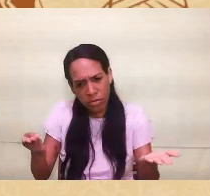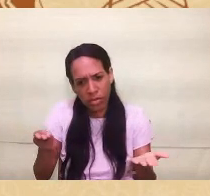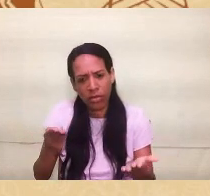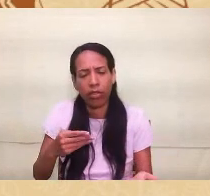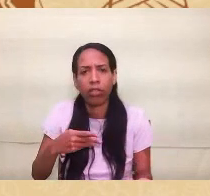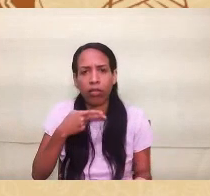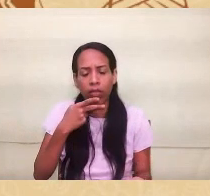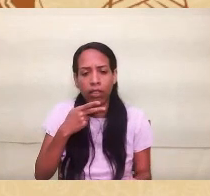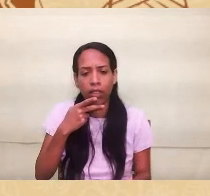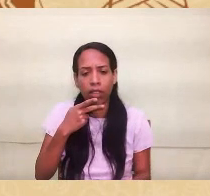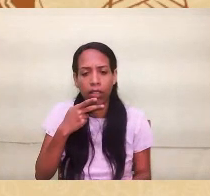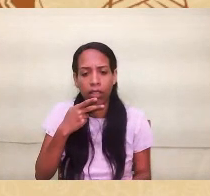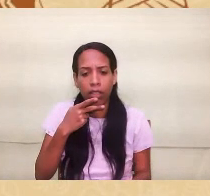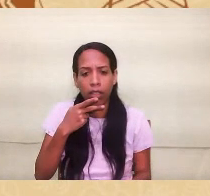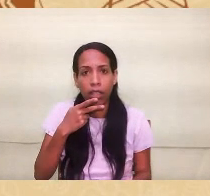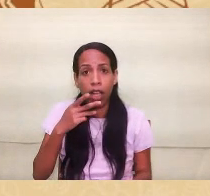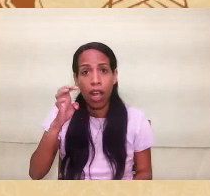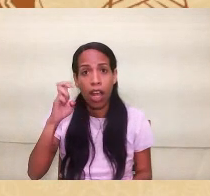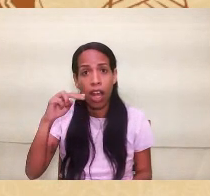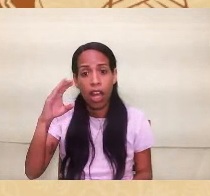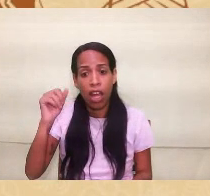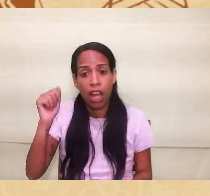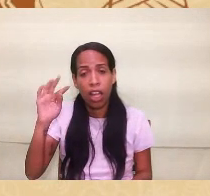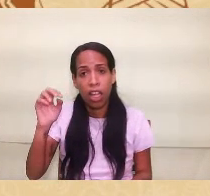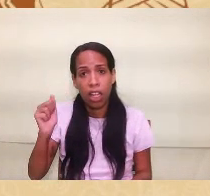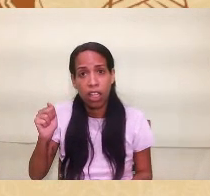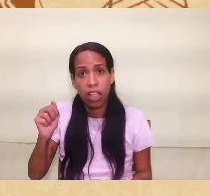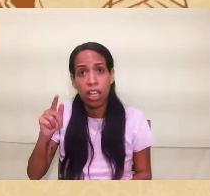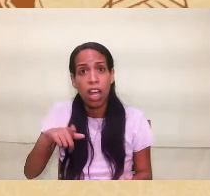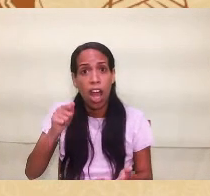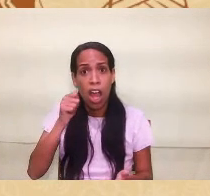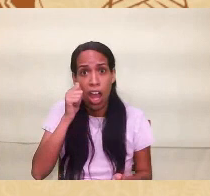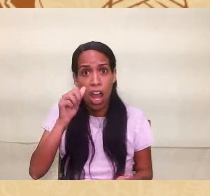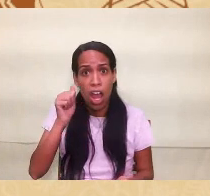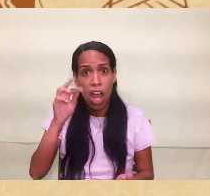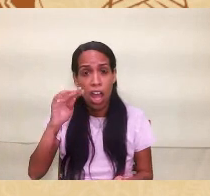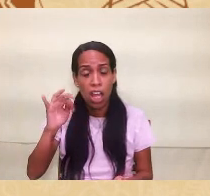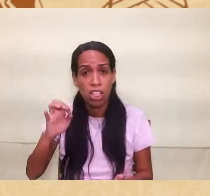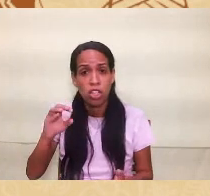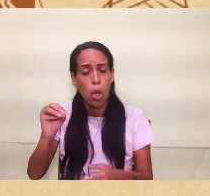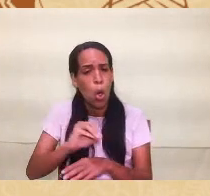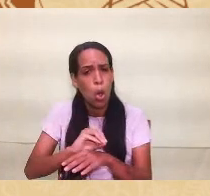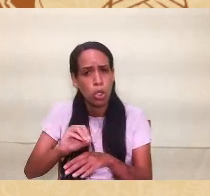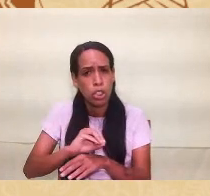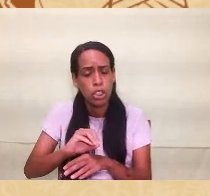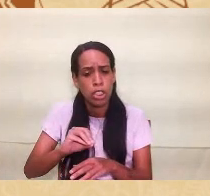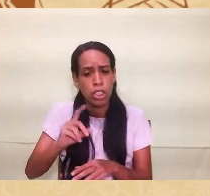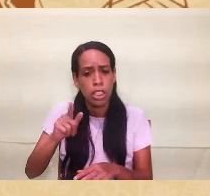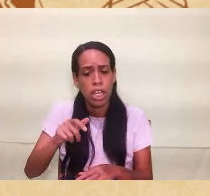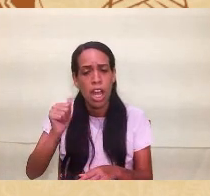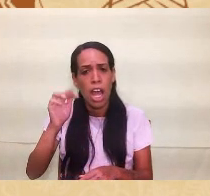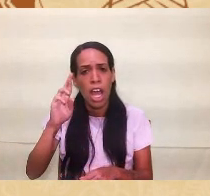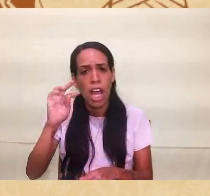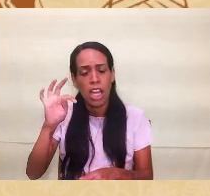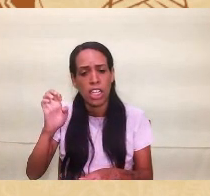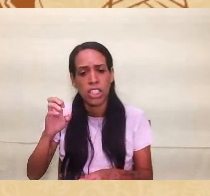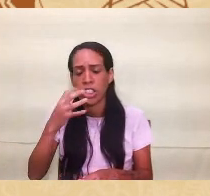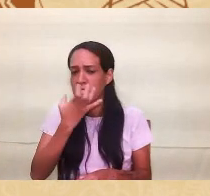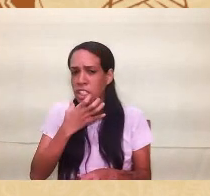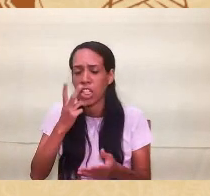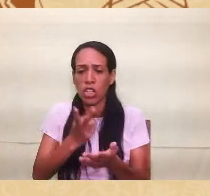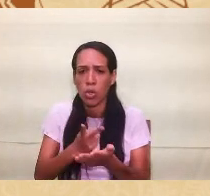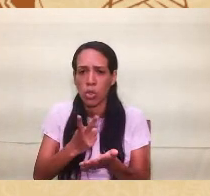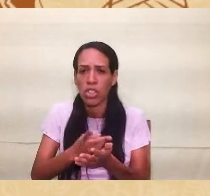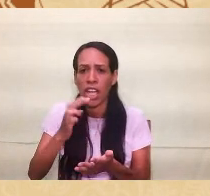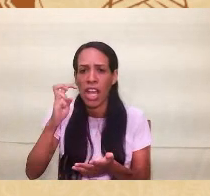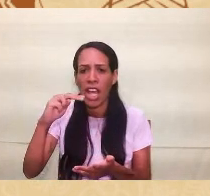para ele, encanta, encantada a arte, originariamente arte encantada, continuará a